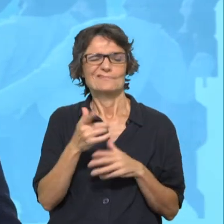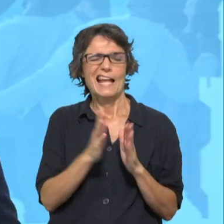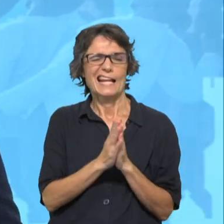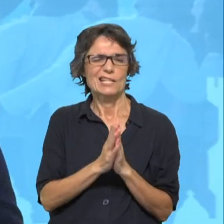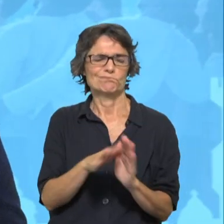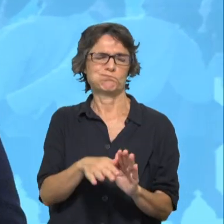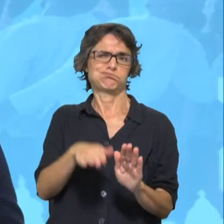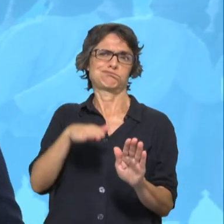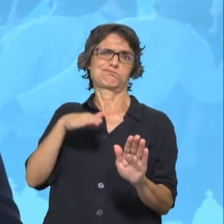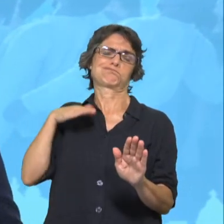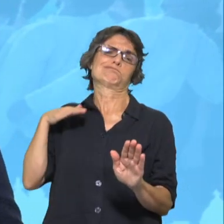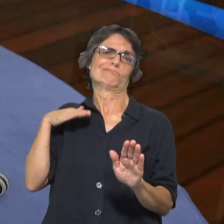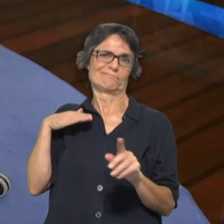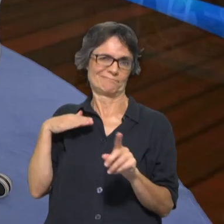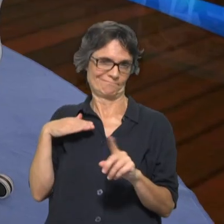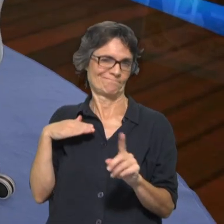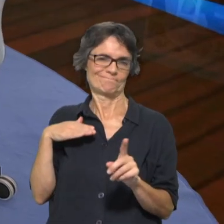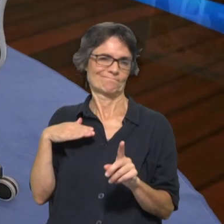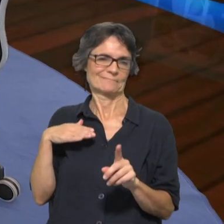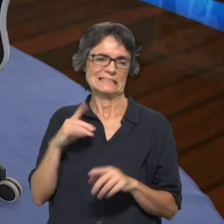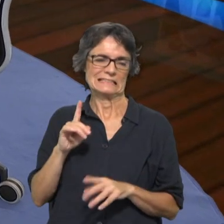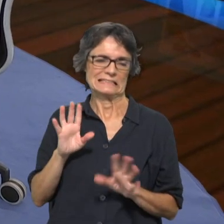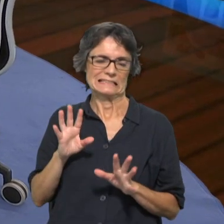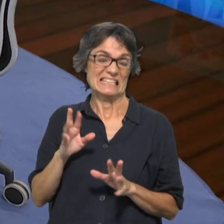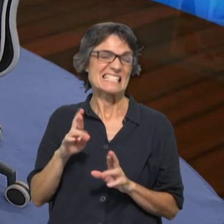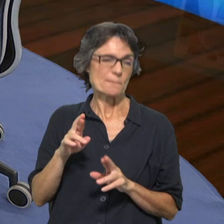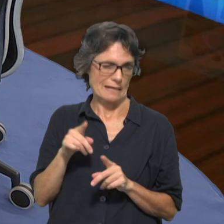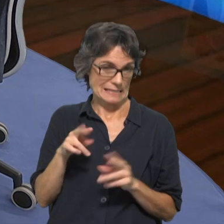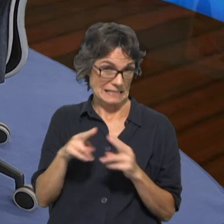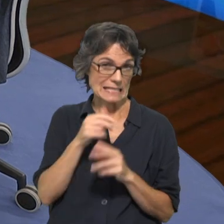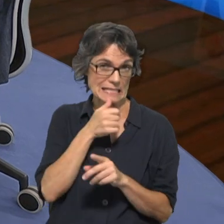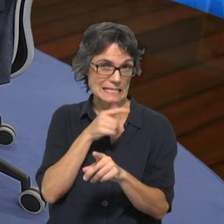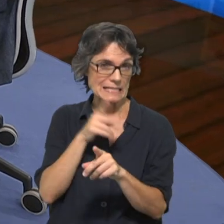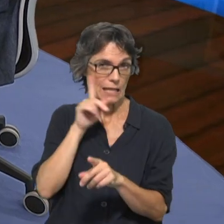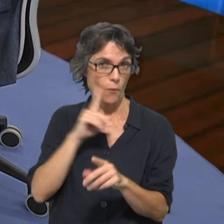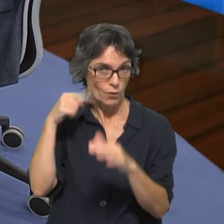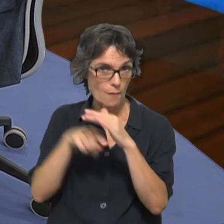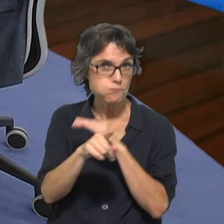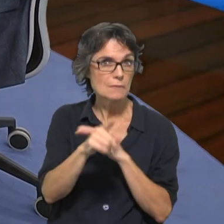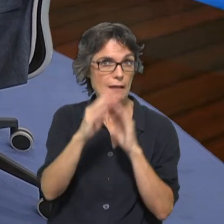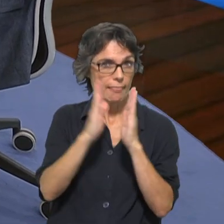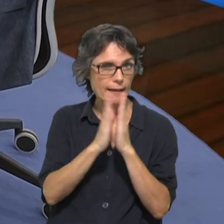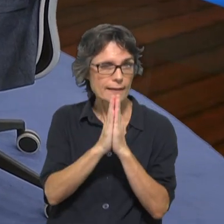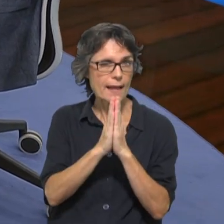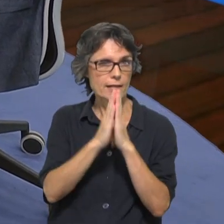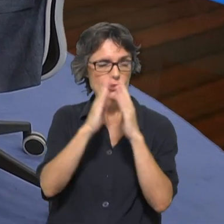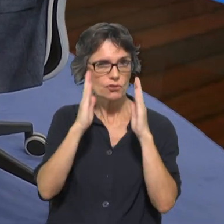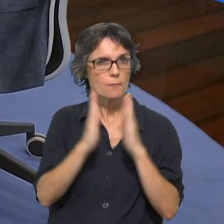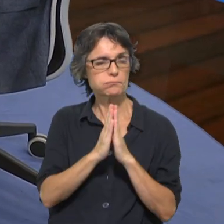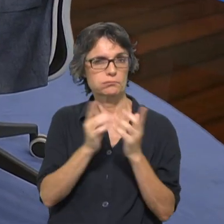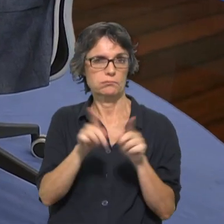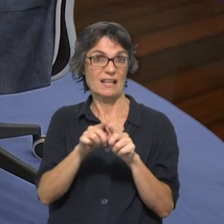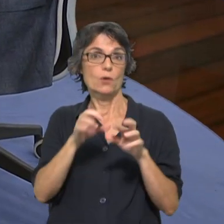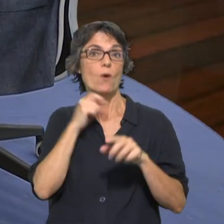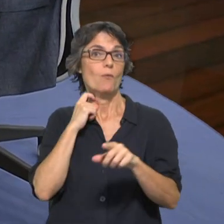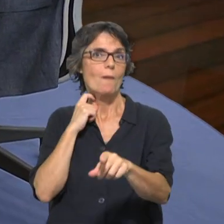atrasada e não tenho grandes esperanças deste sínodo. Não admite experiências que possam acontecer em algumas geografias do mundo? Sim.